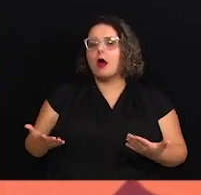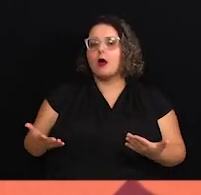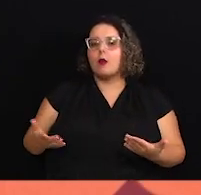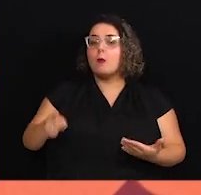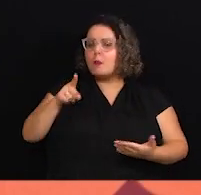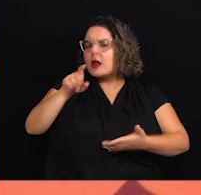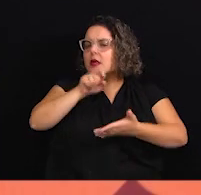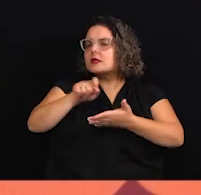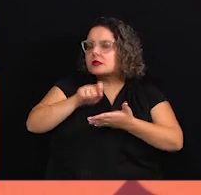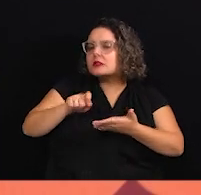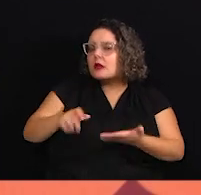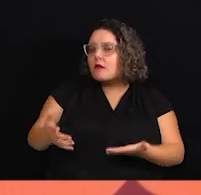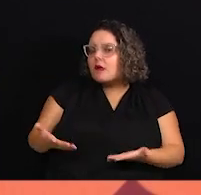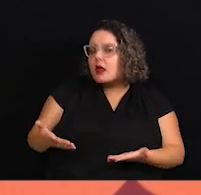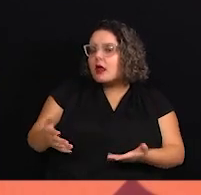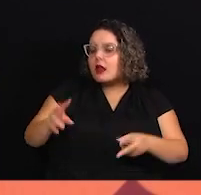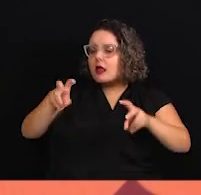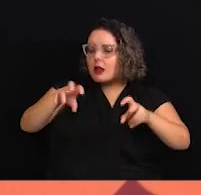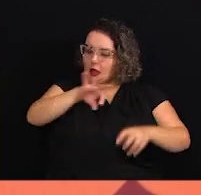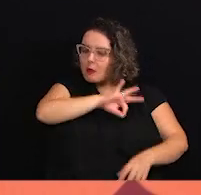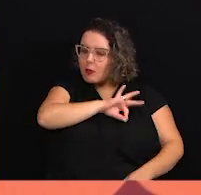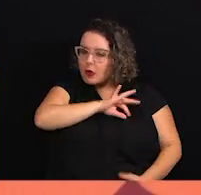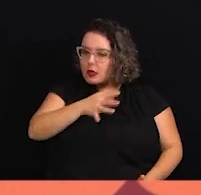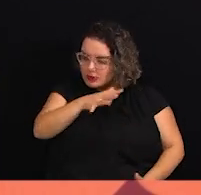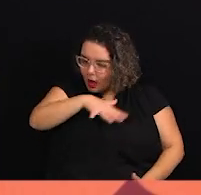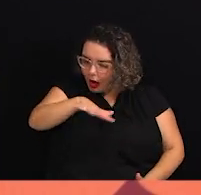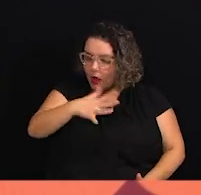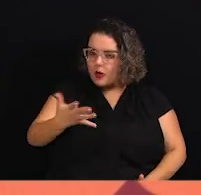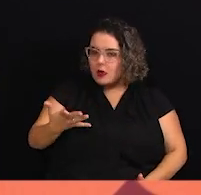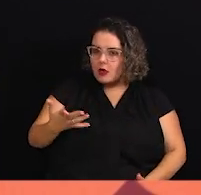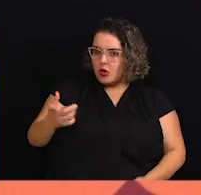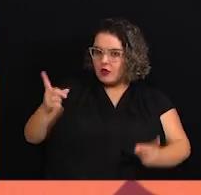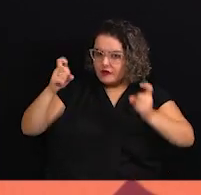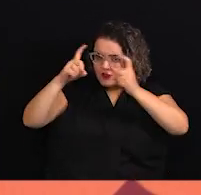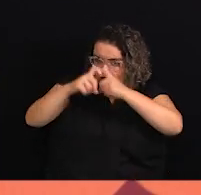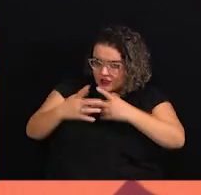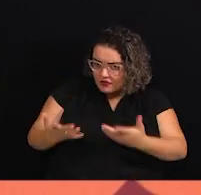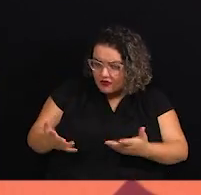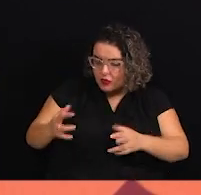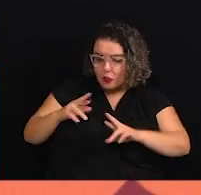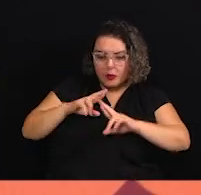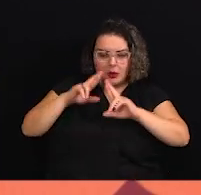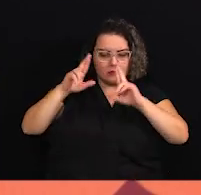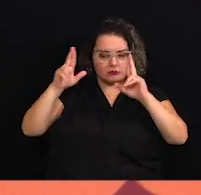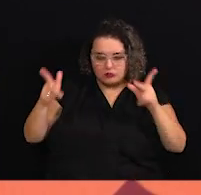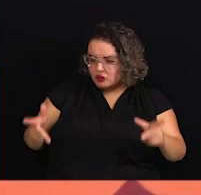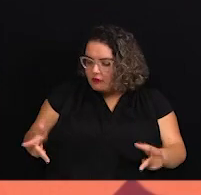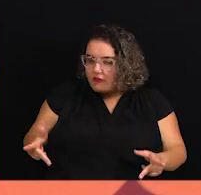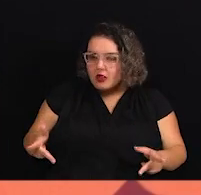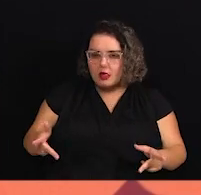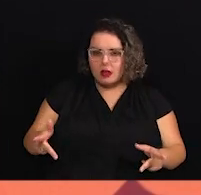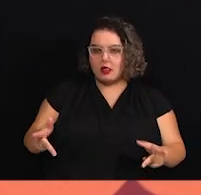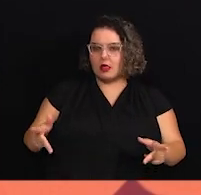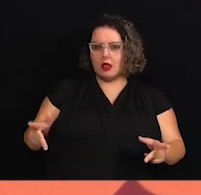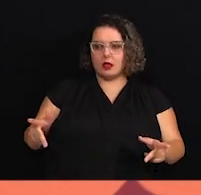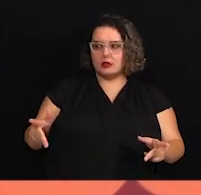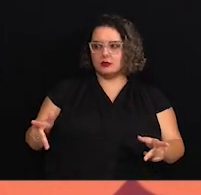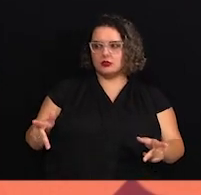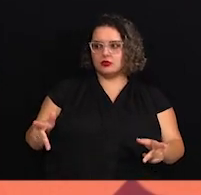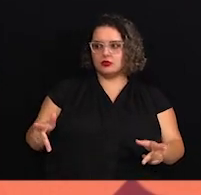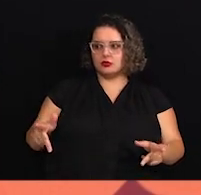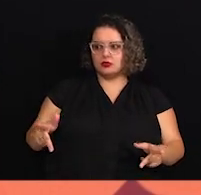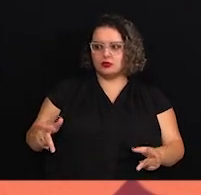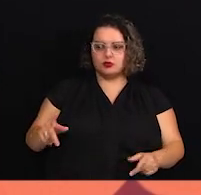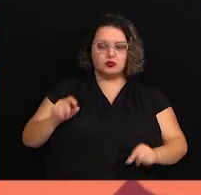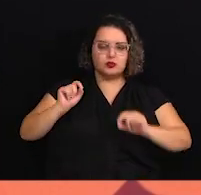você escrever, né, nesse gênero, também foi um desafio? É totalmente diferente